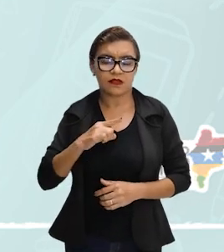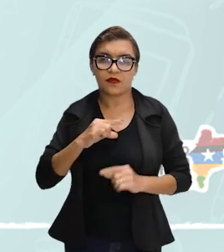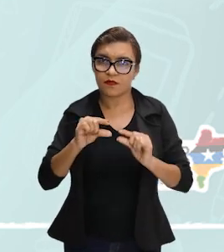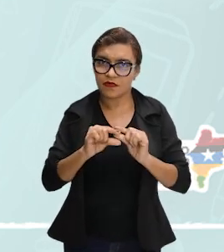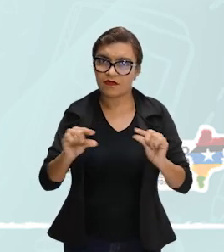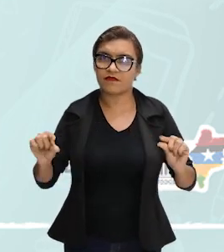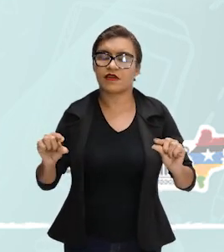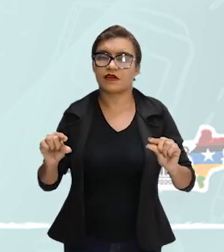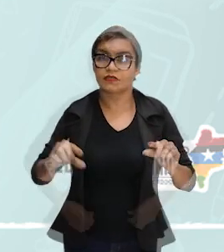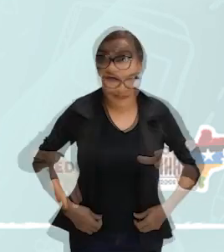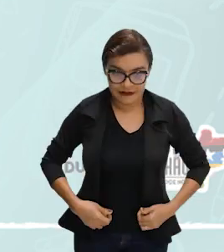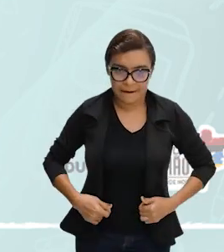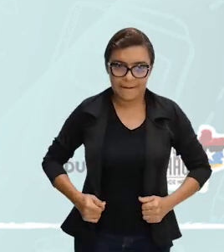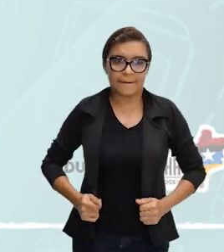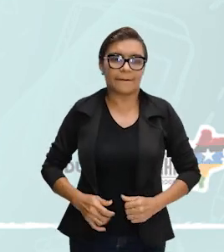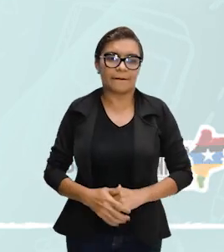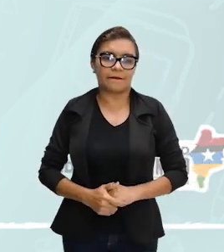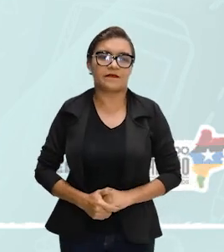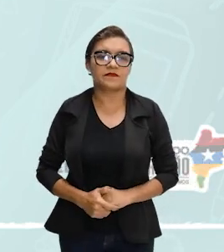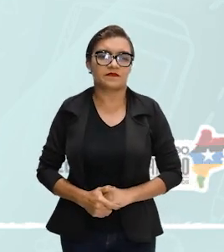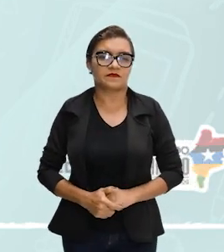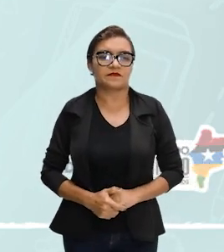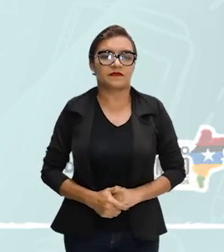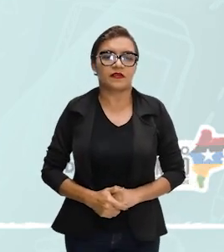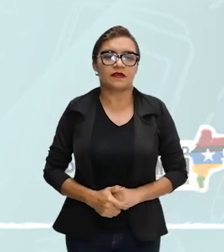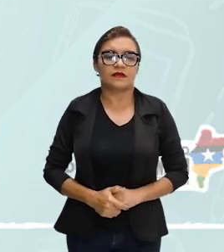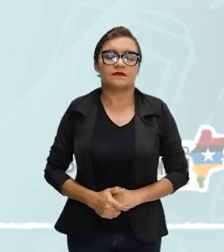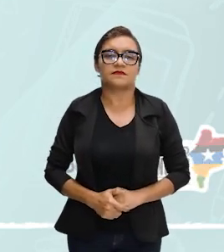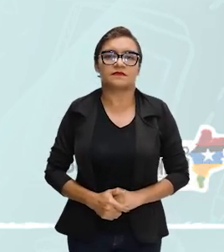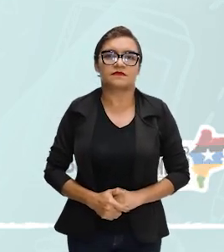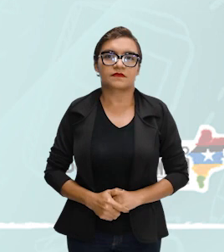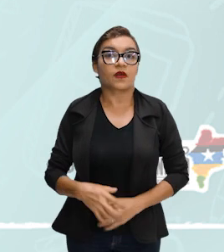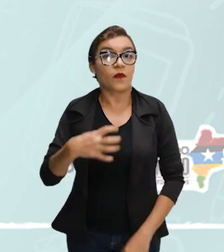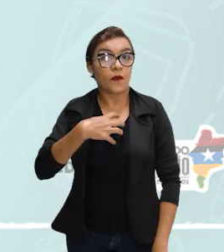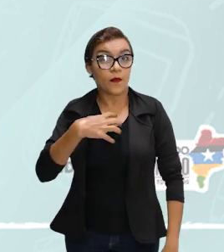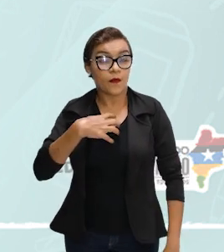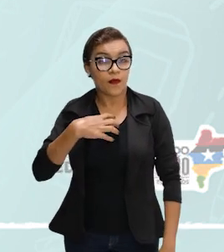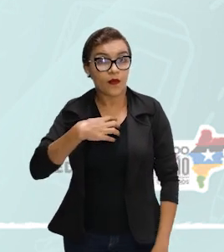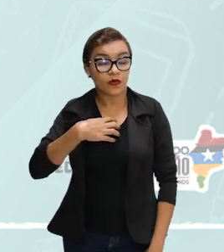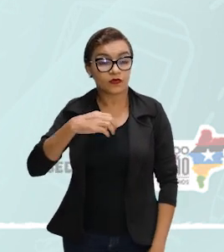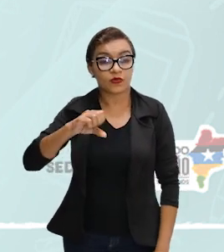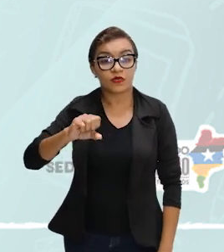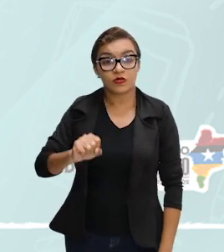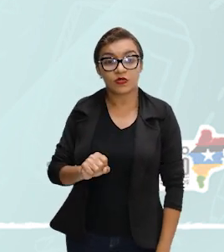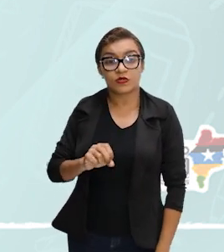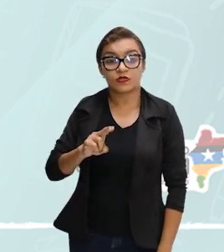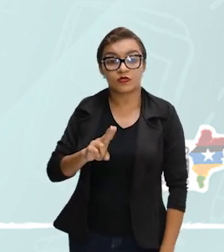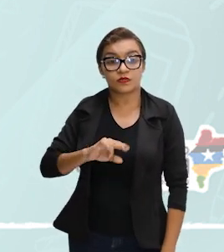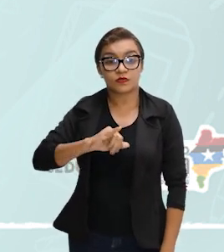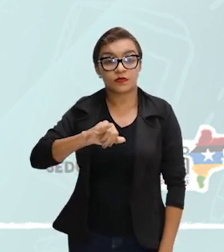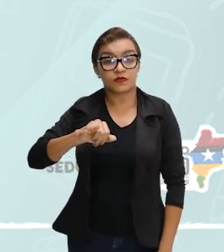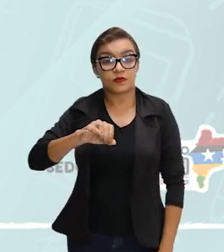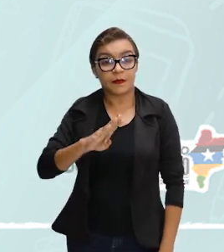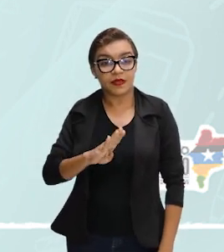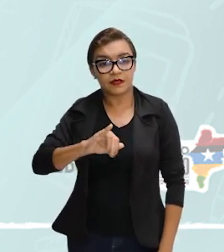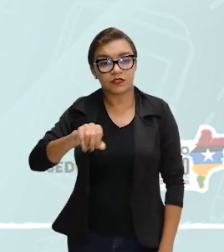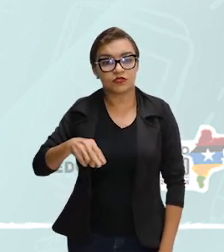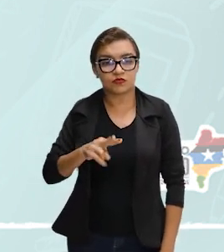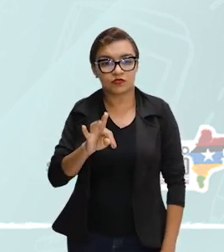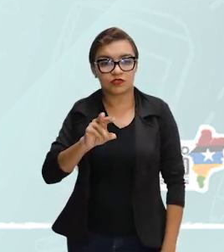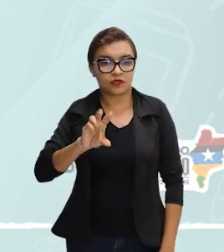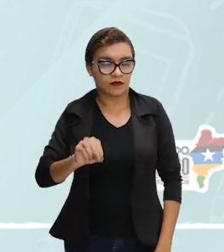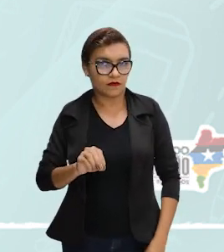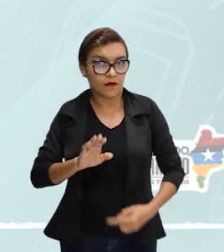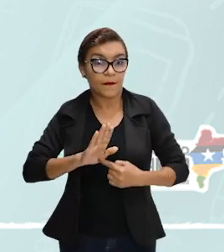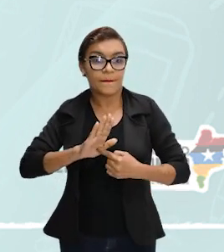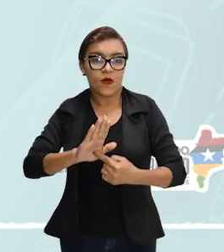oração negativa. El subjuntivo, el modo verbal subjuntivo, expressa informação